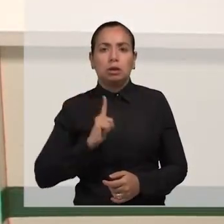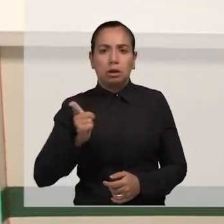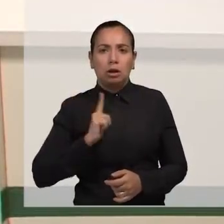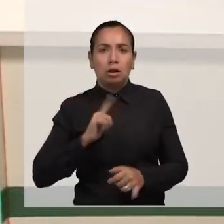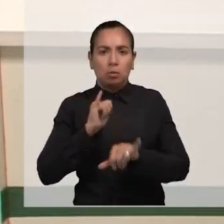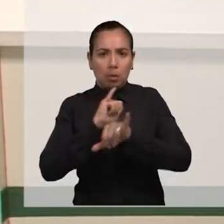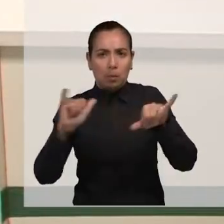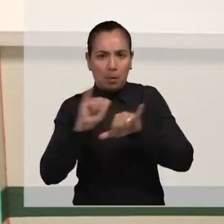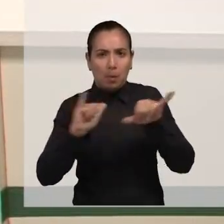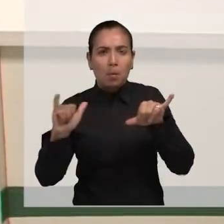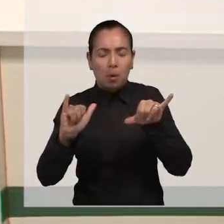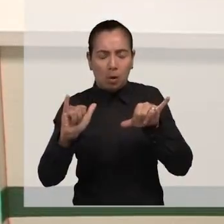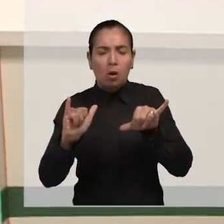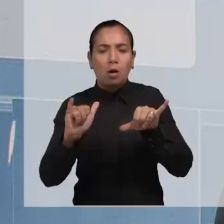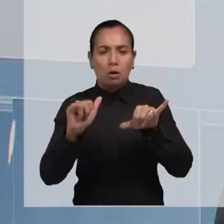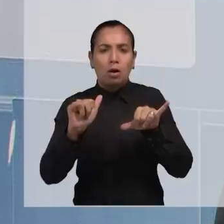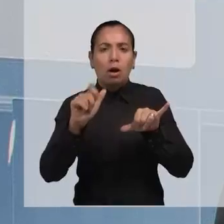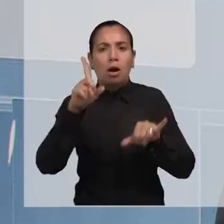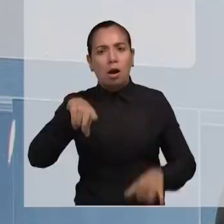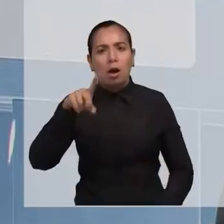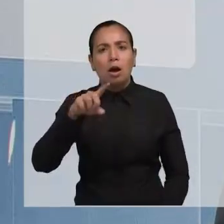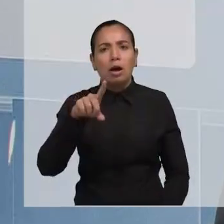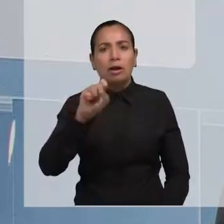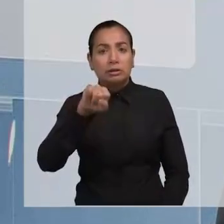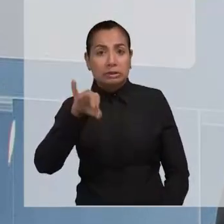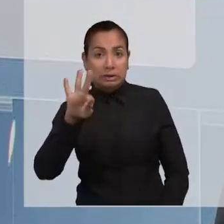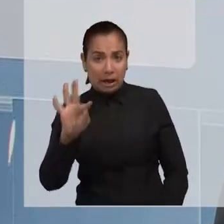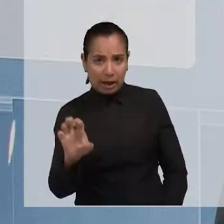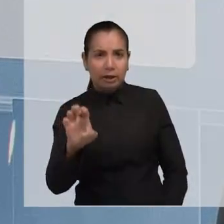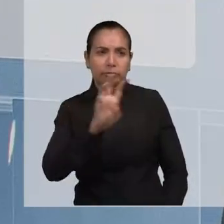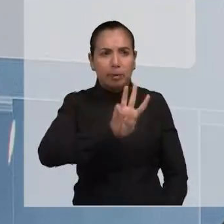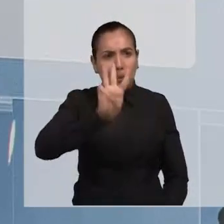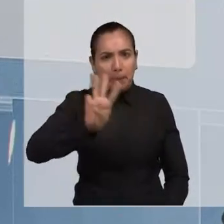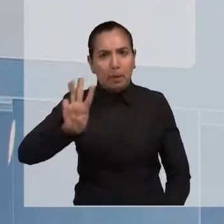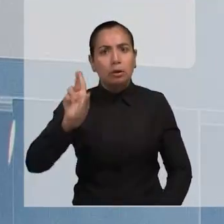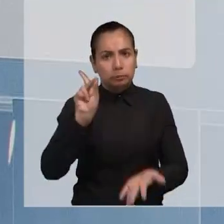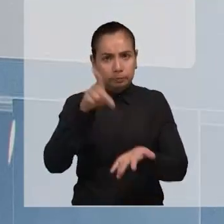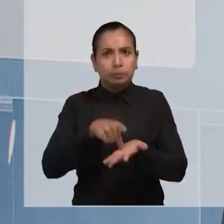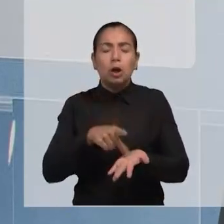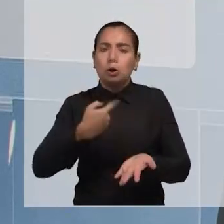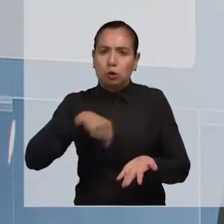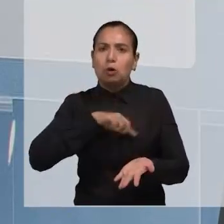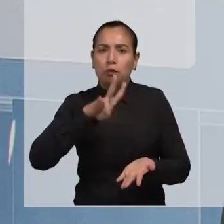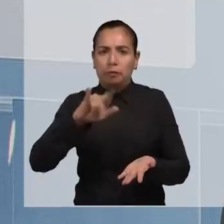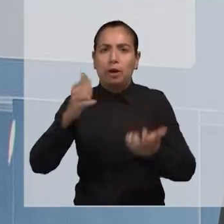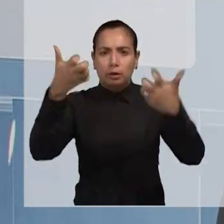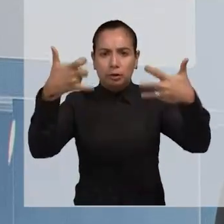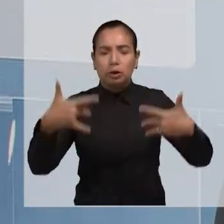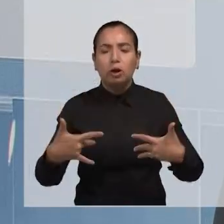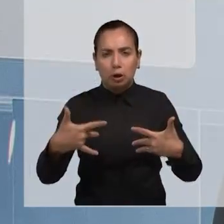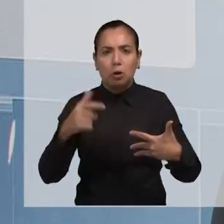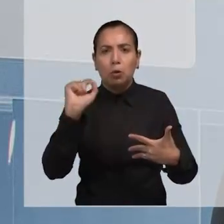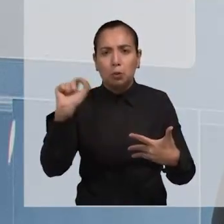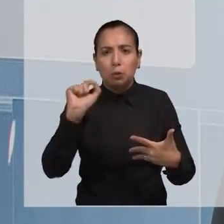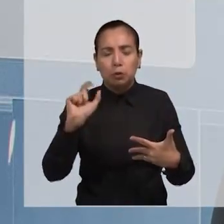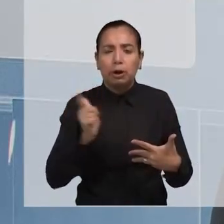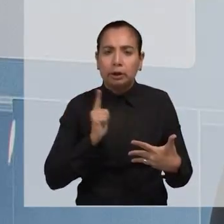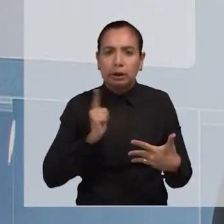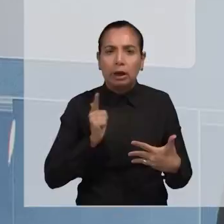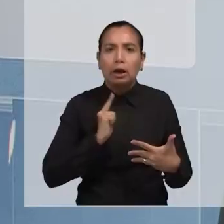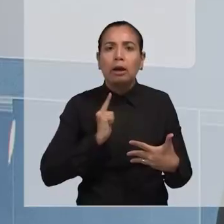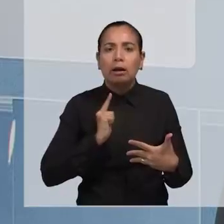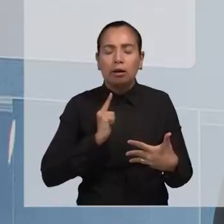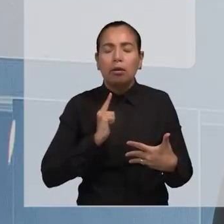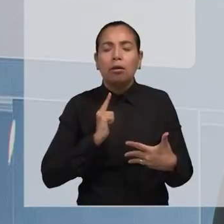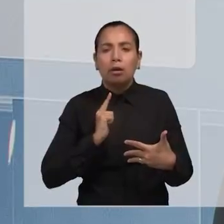O site de São Paulo. Sites reais, né? E nós vamos já falar sobre a história dos sites que foram tiradas, as páginas que